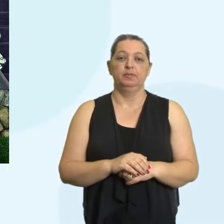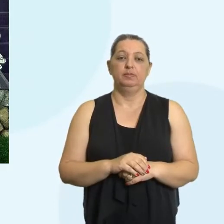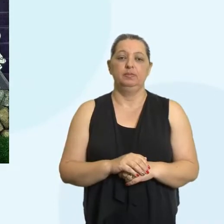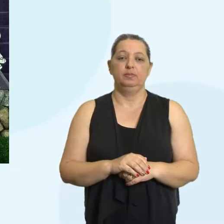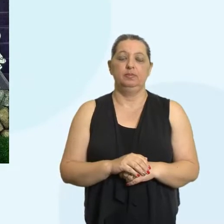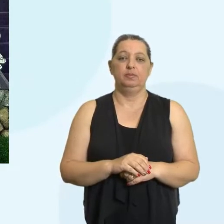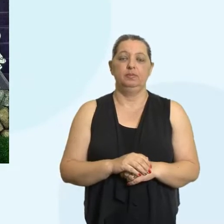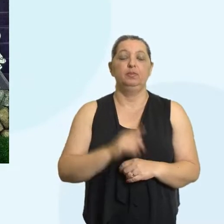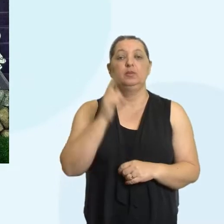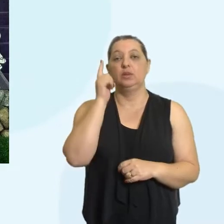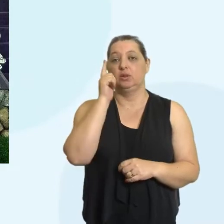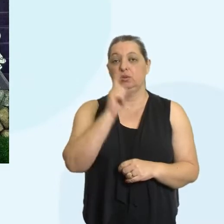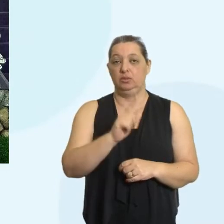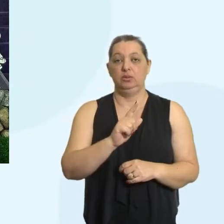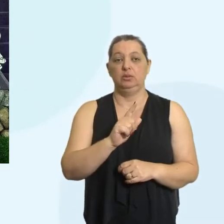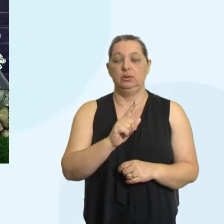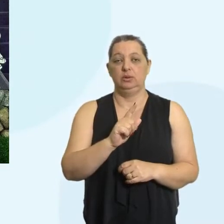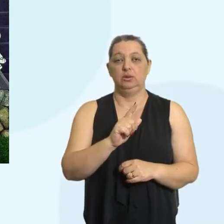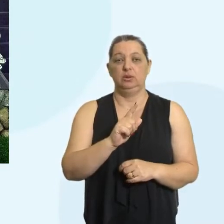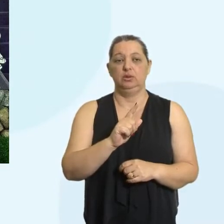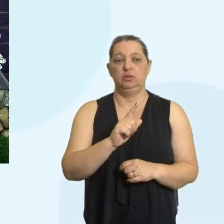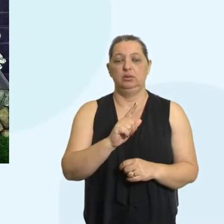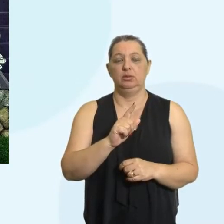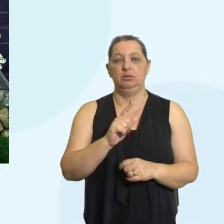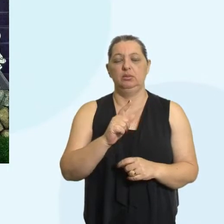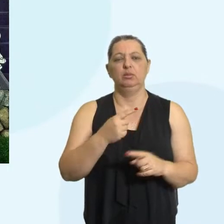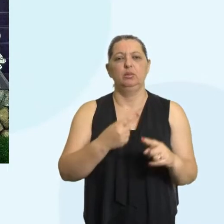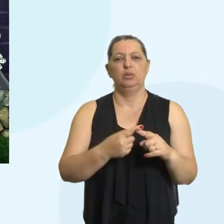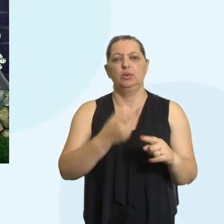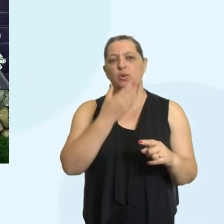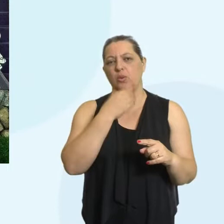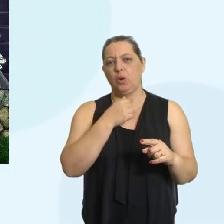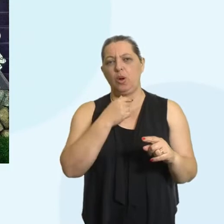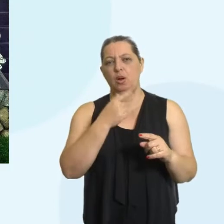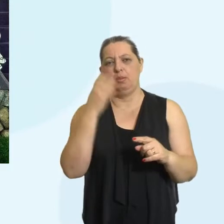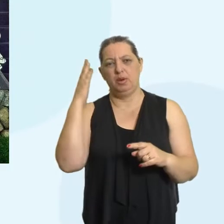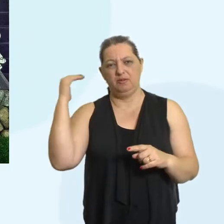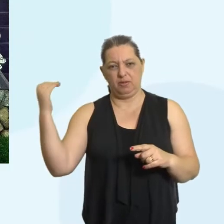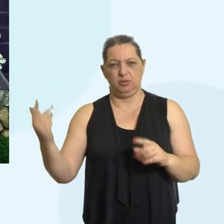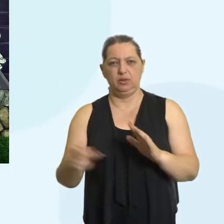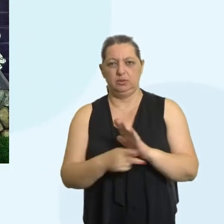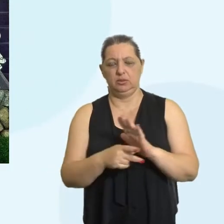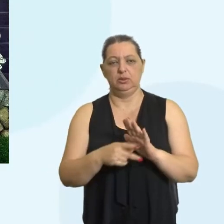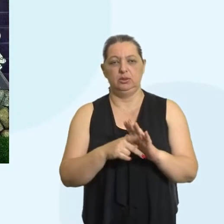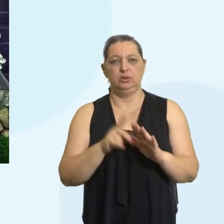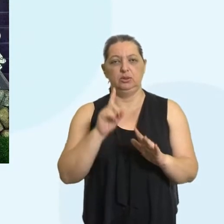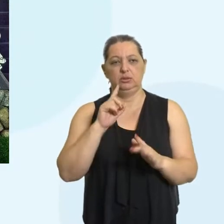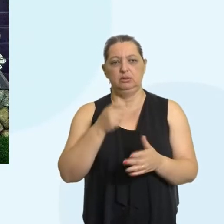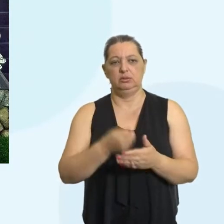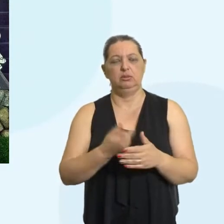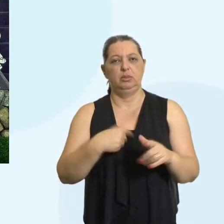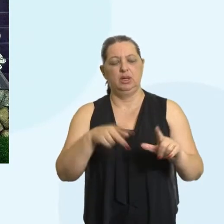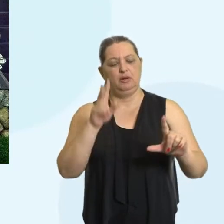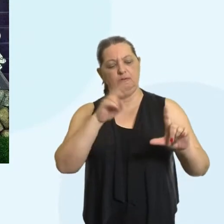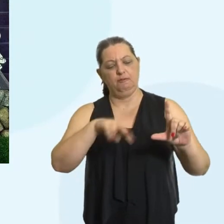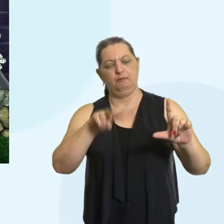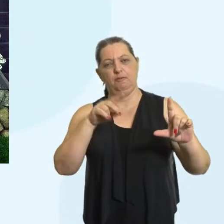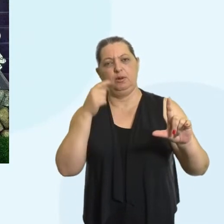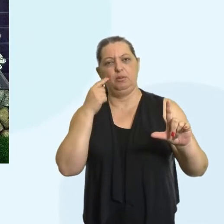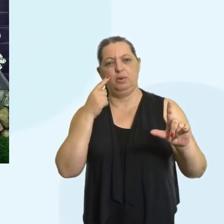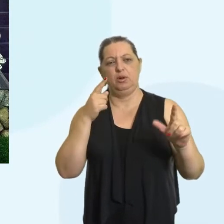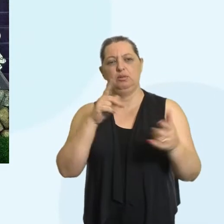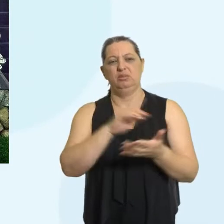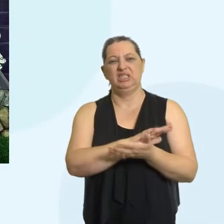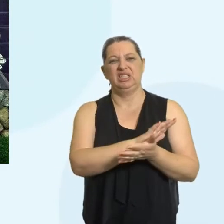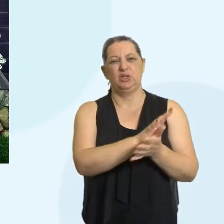conseguiram aí o Picasso ele ele resolveu fazer ele resolveu não né ele viu essa essa essa